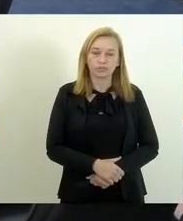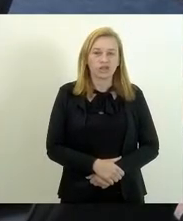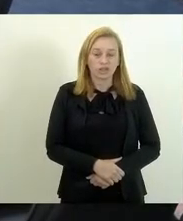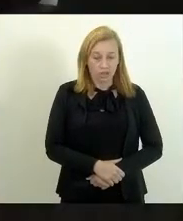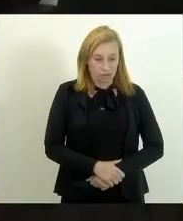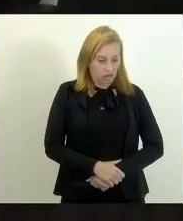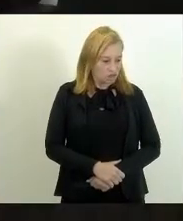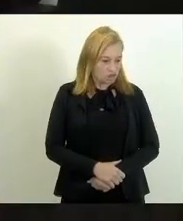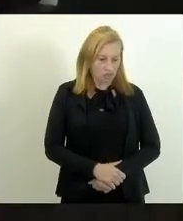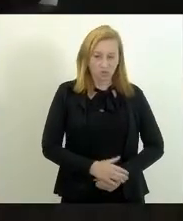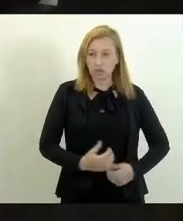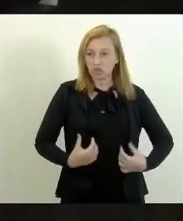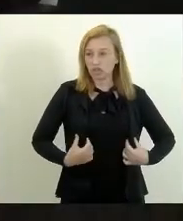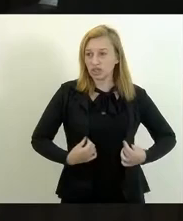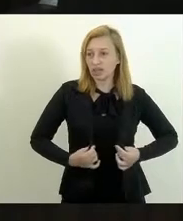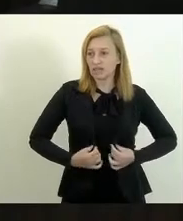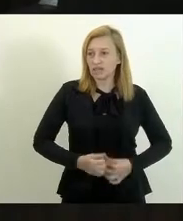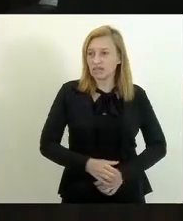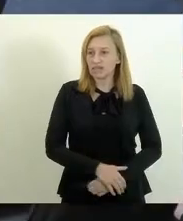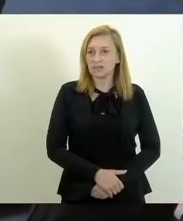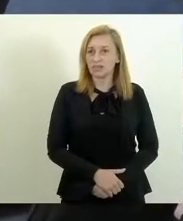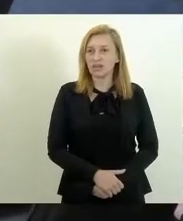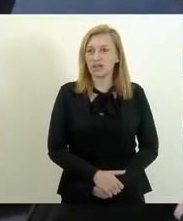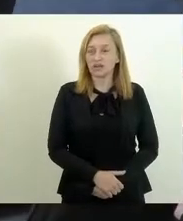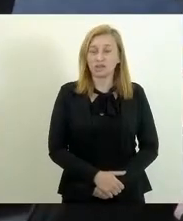O seu som está baixo.